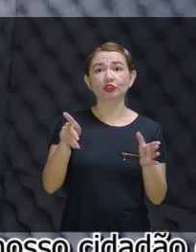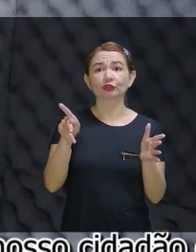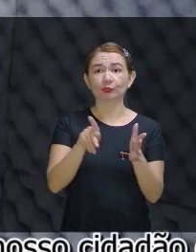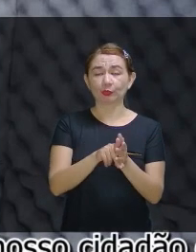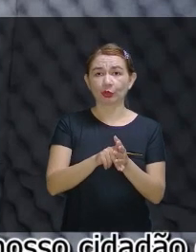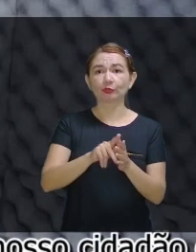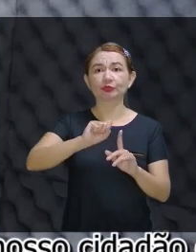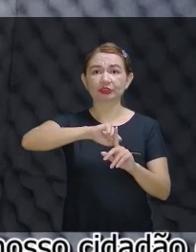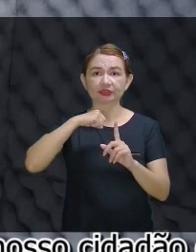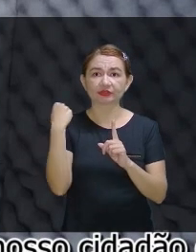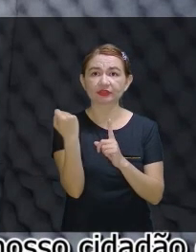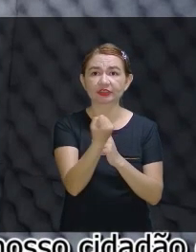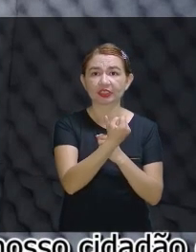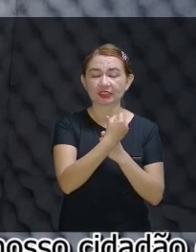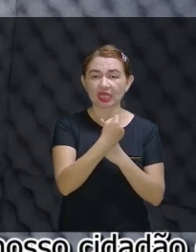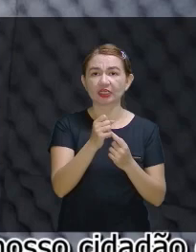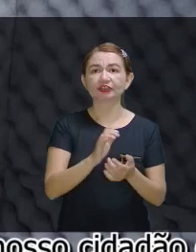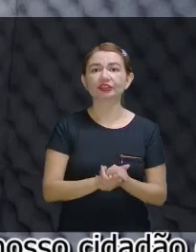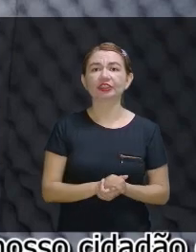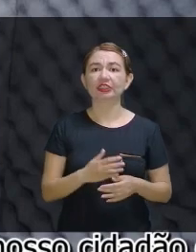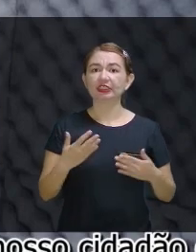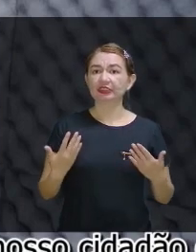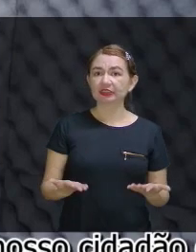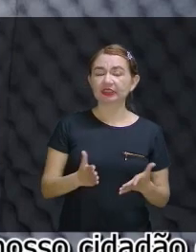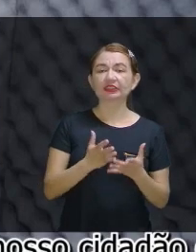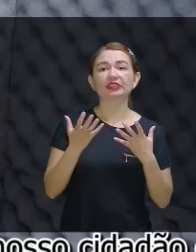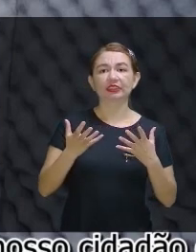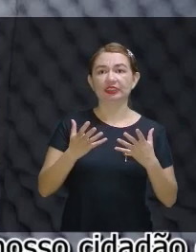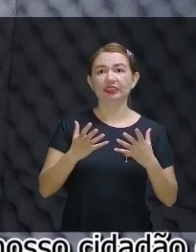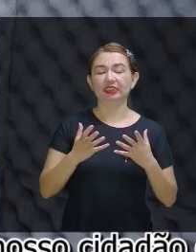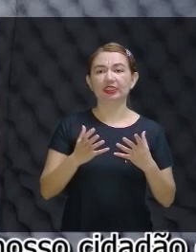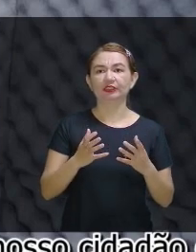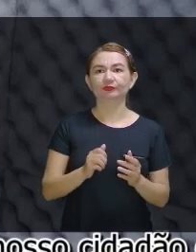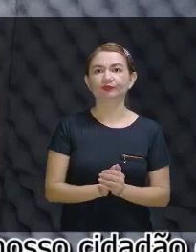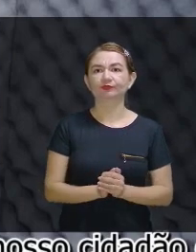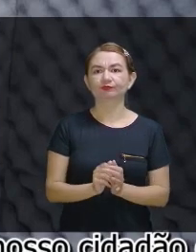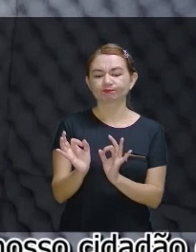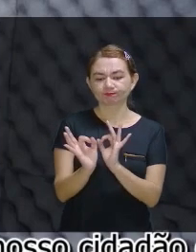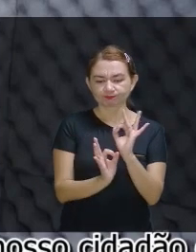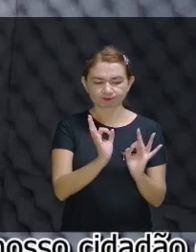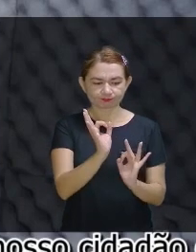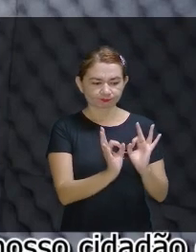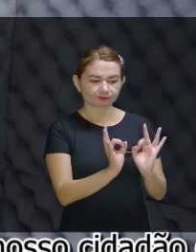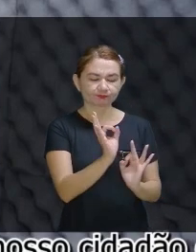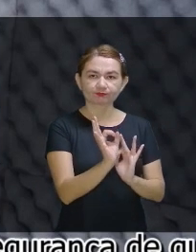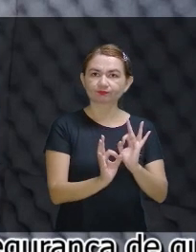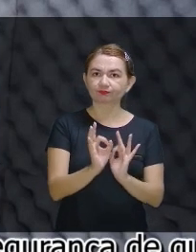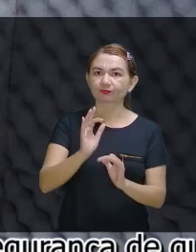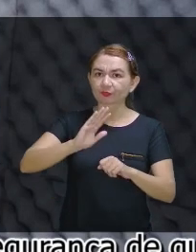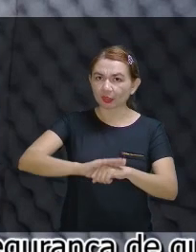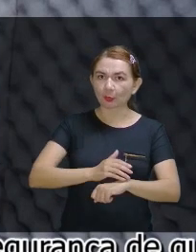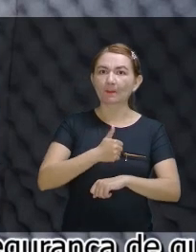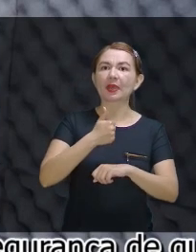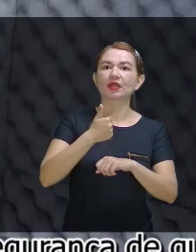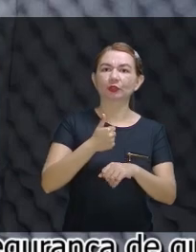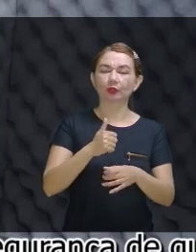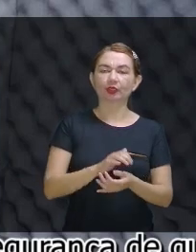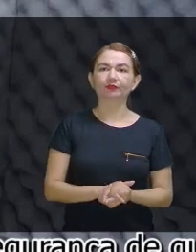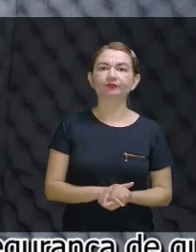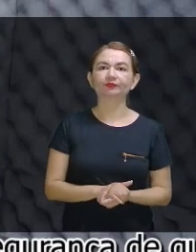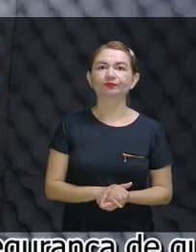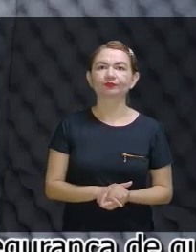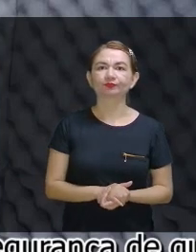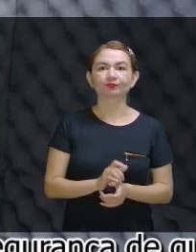várias instituições, e sempre se busca aperfeiçoar o serviço da justiça eleitoral para que o nosso cidadão e